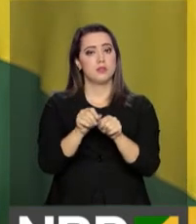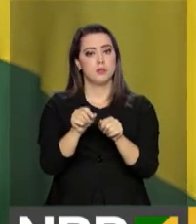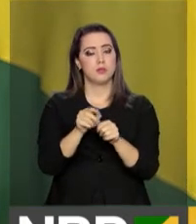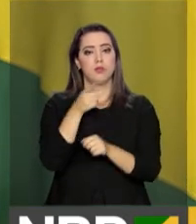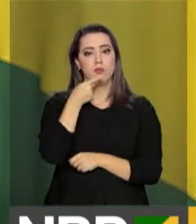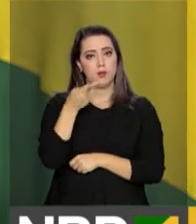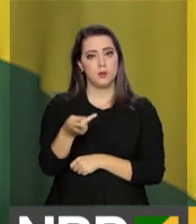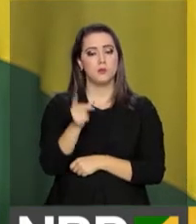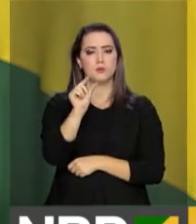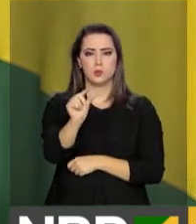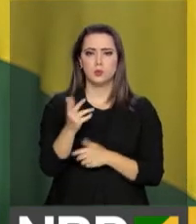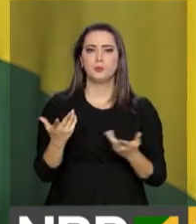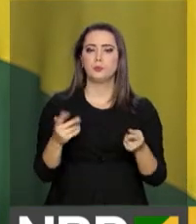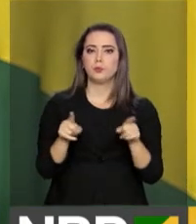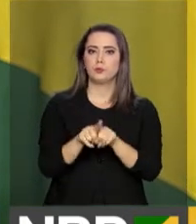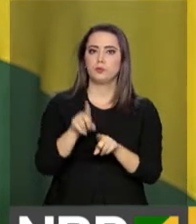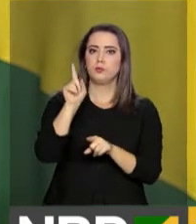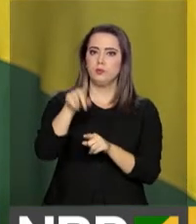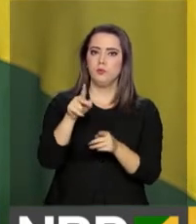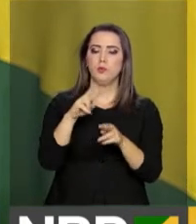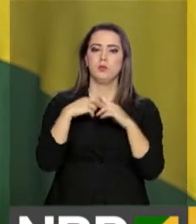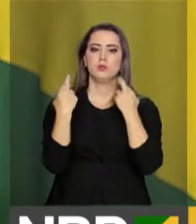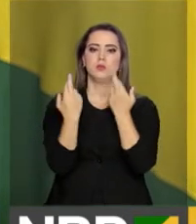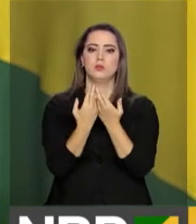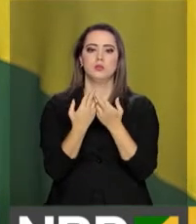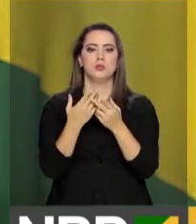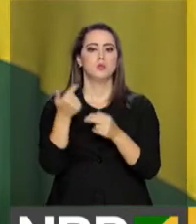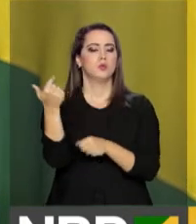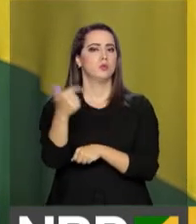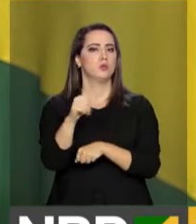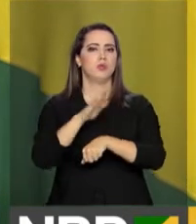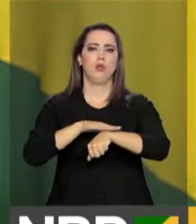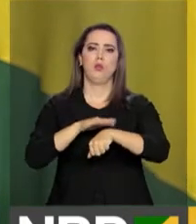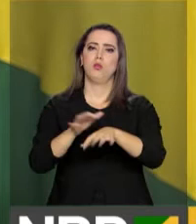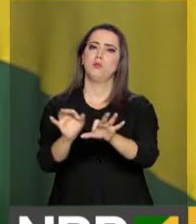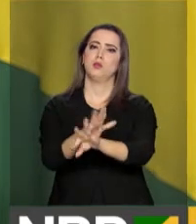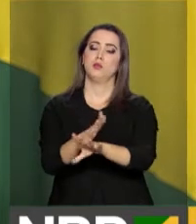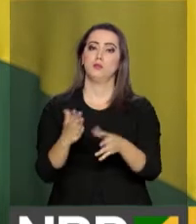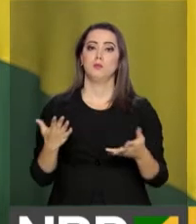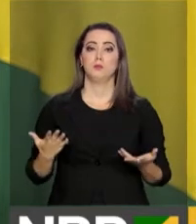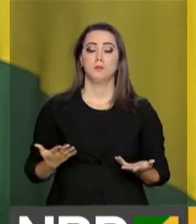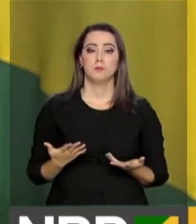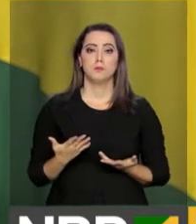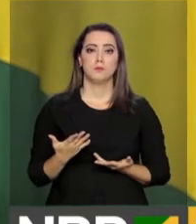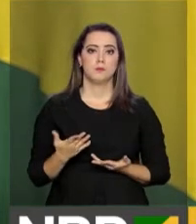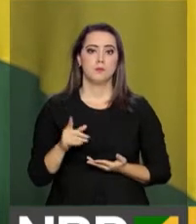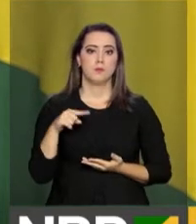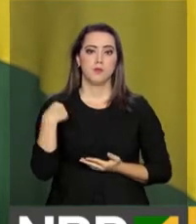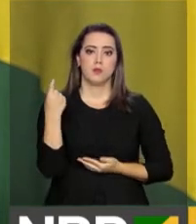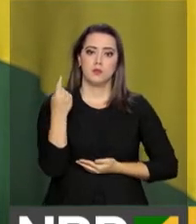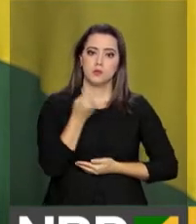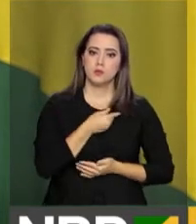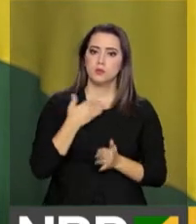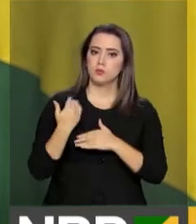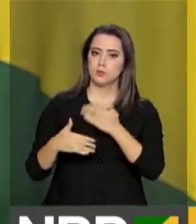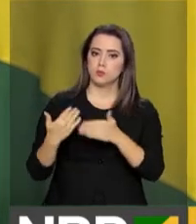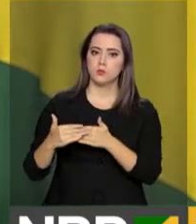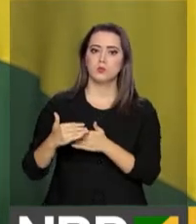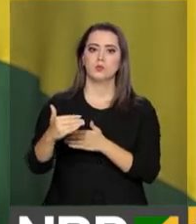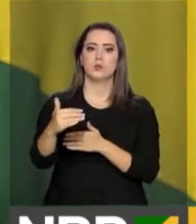na verdade a reunião senhora pra terminar acho que nós fomos até